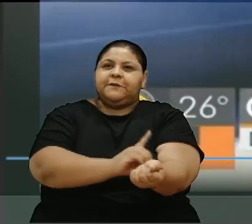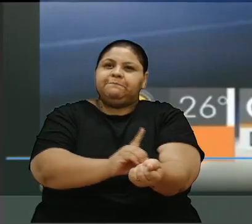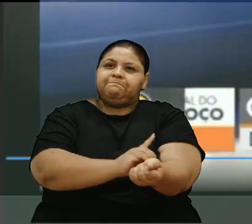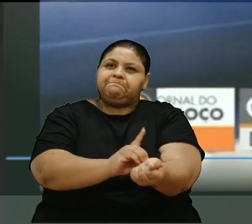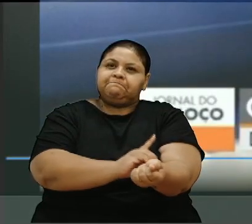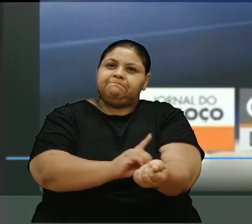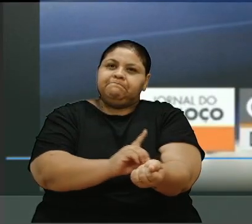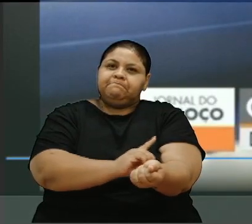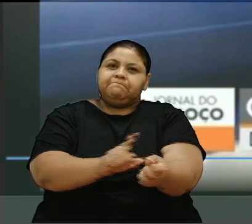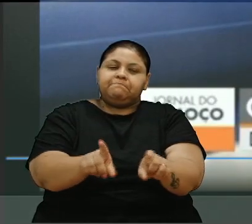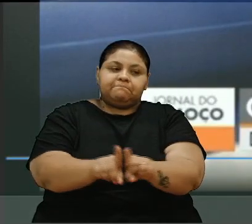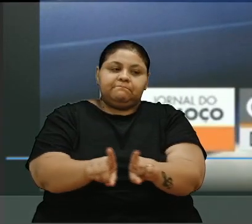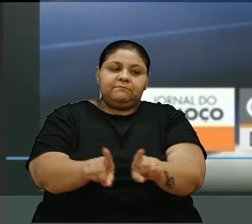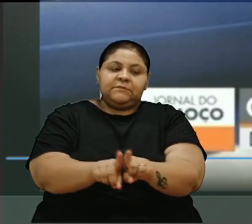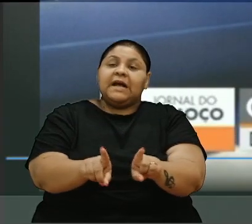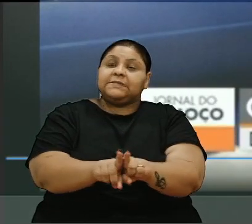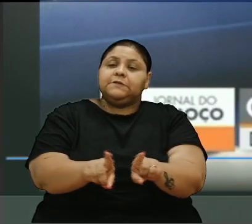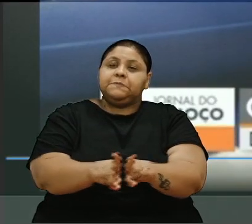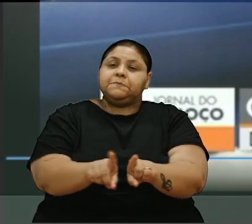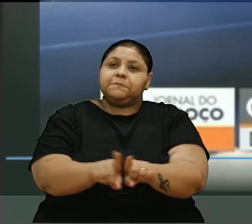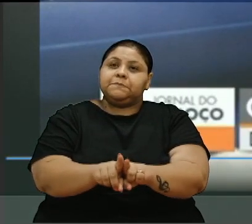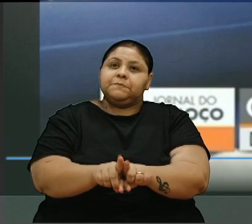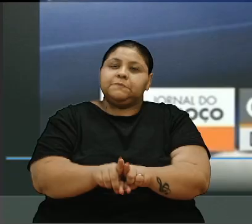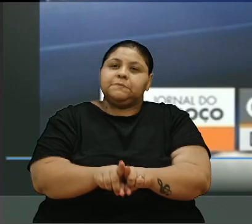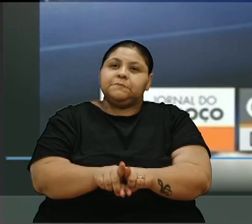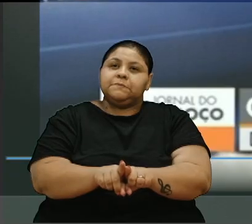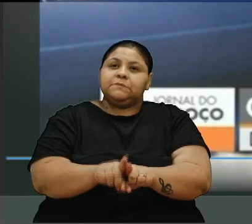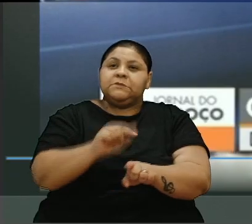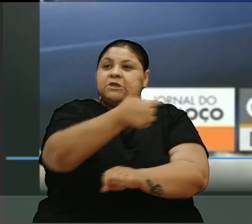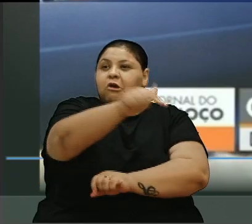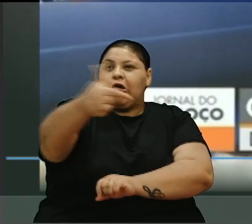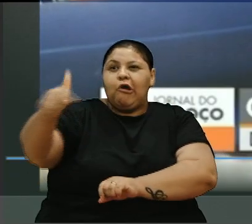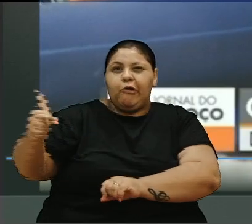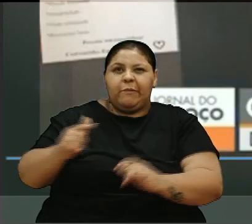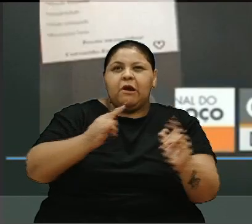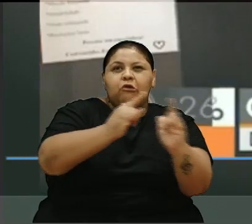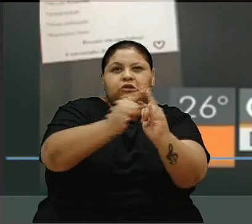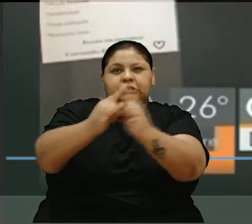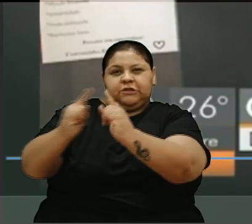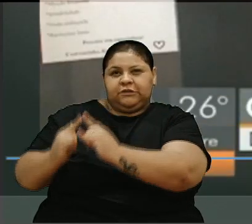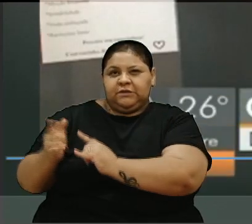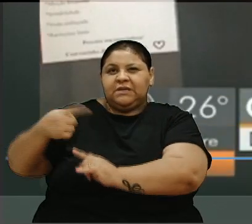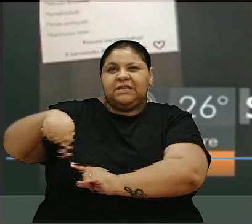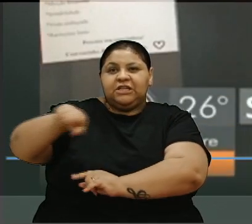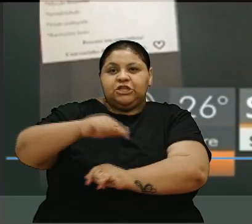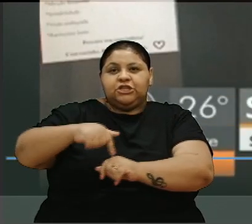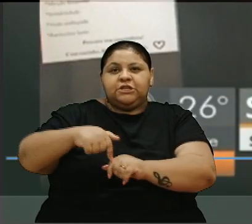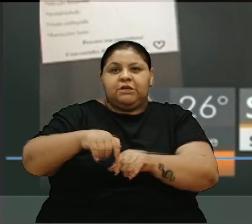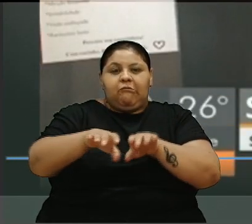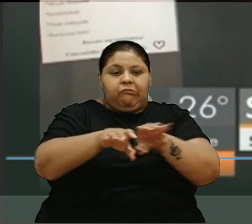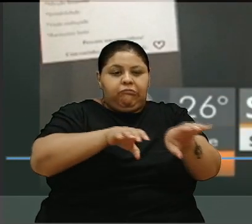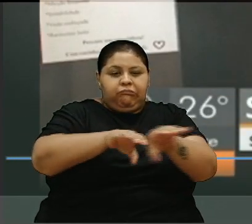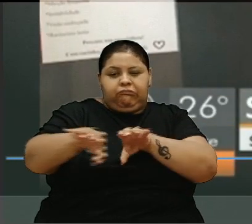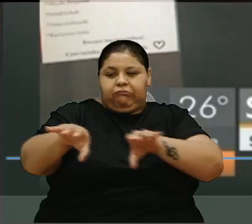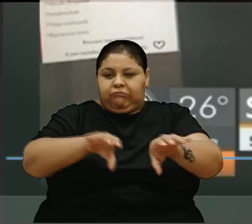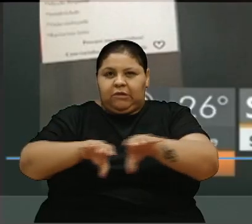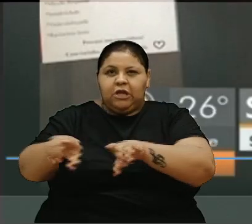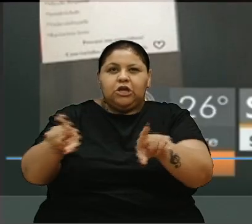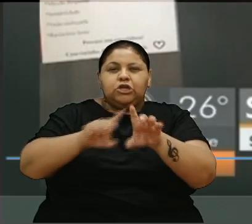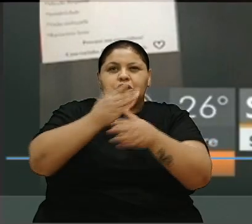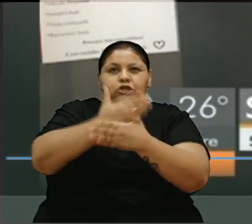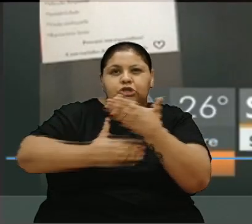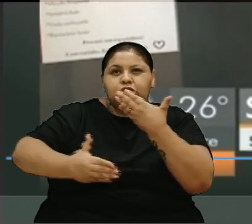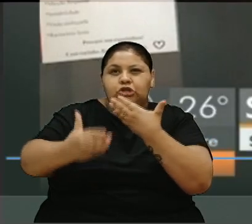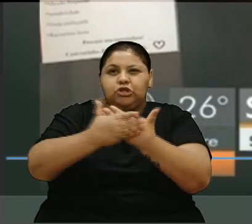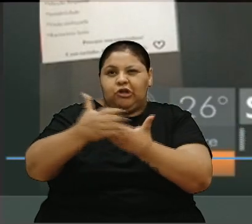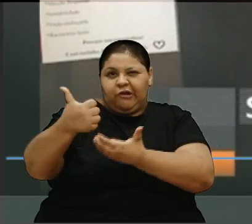esferográfica. O material não utilizado é doado para outras instituições. A gente separa todas as partes da caneta, o